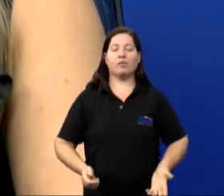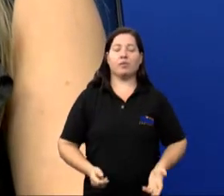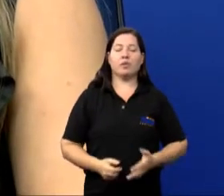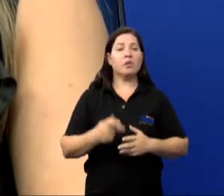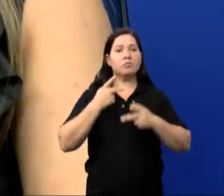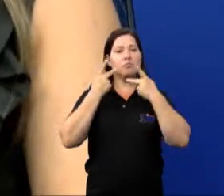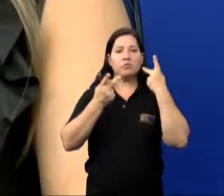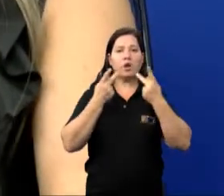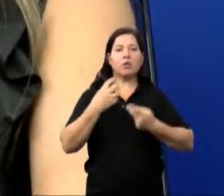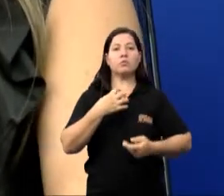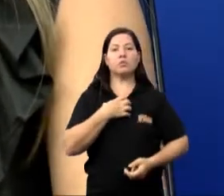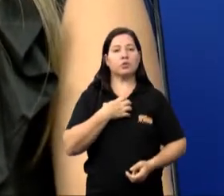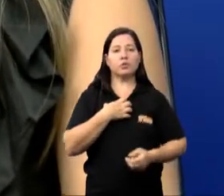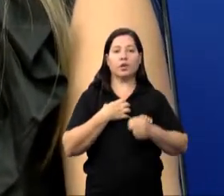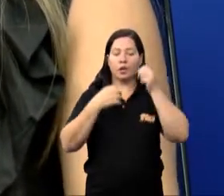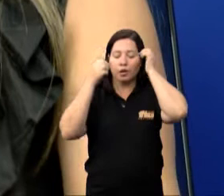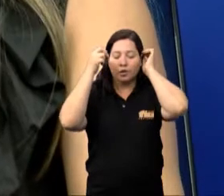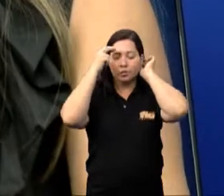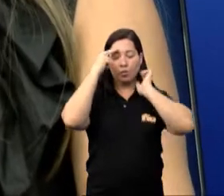precisamos falar com as crianças de uma forma...